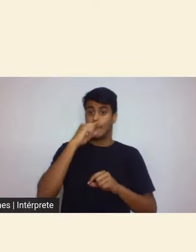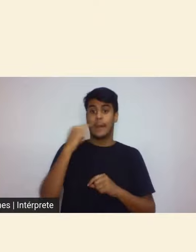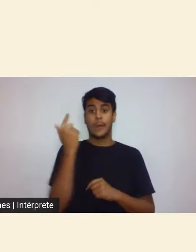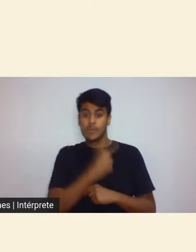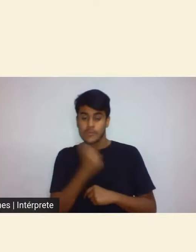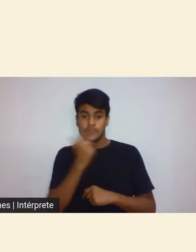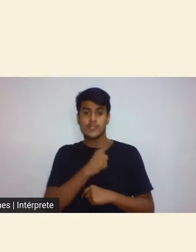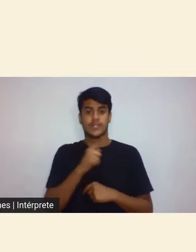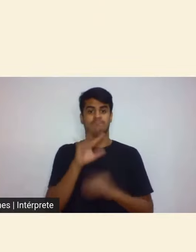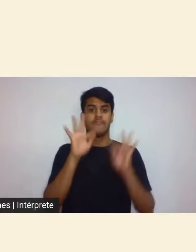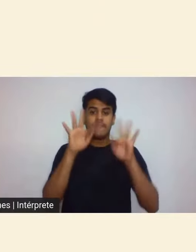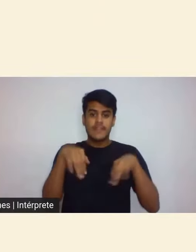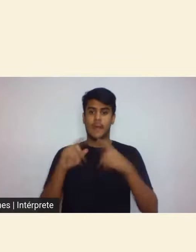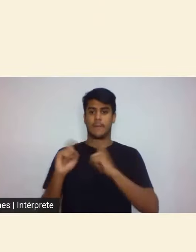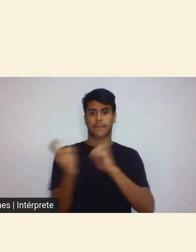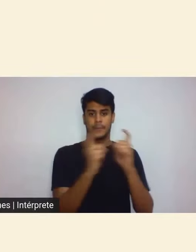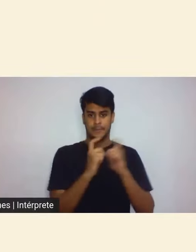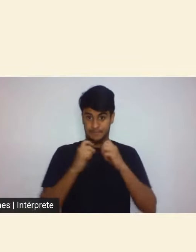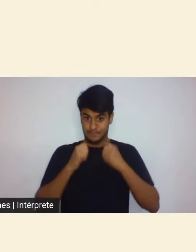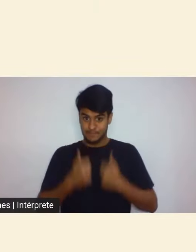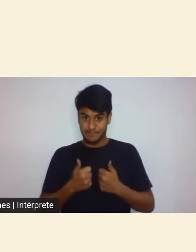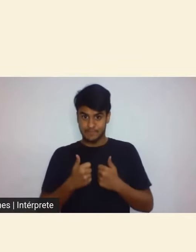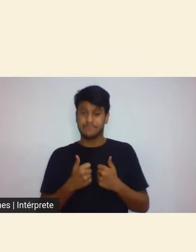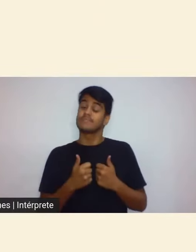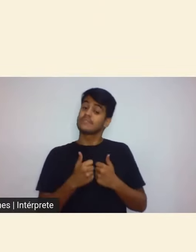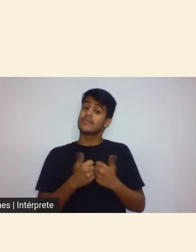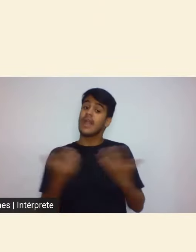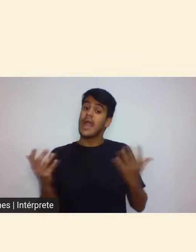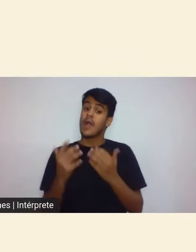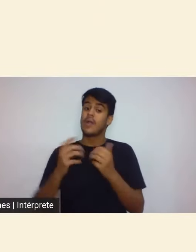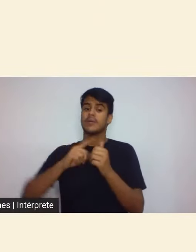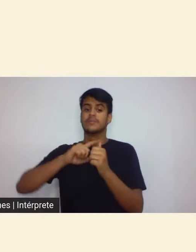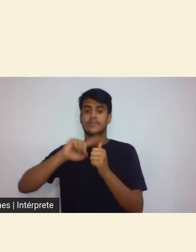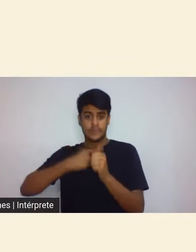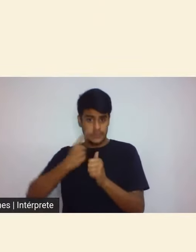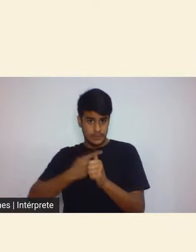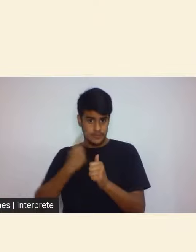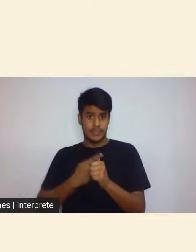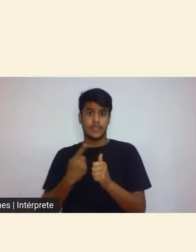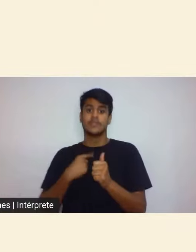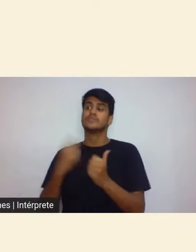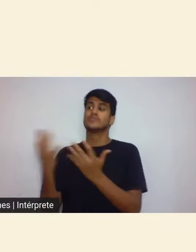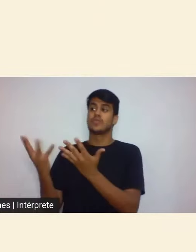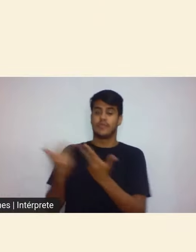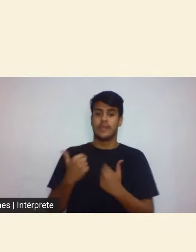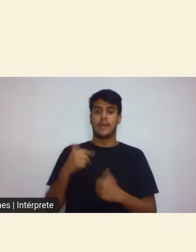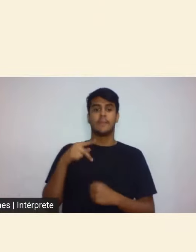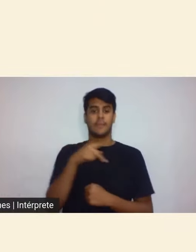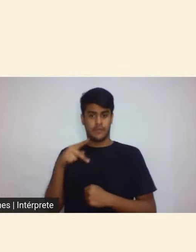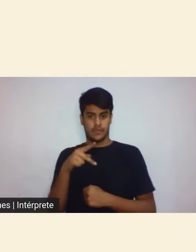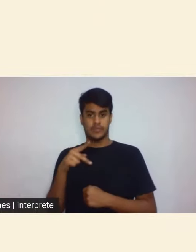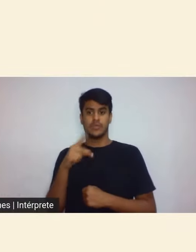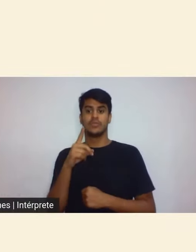debate final. Então, agora, antes de passar a palavra para o professor Durval, eu queria